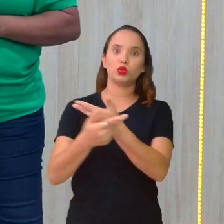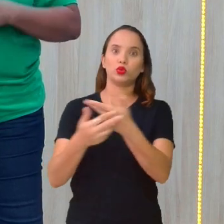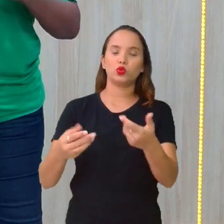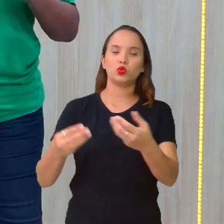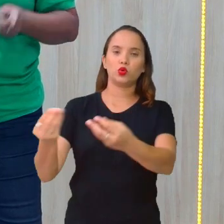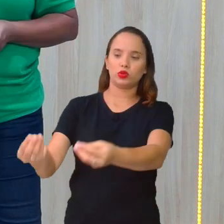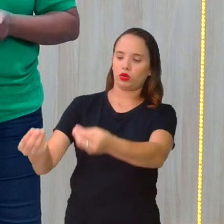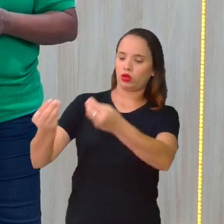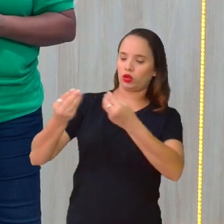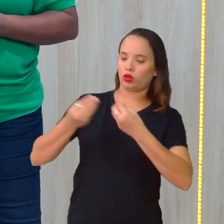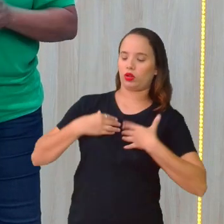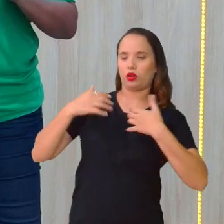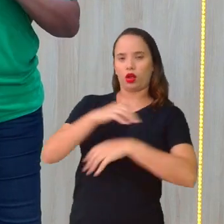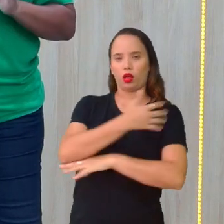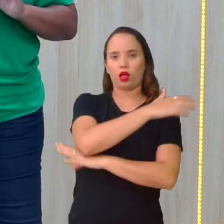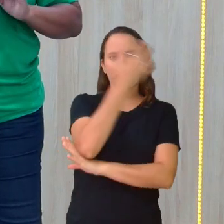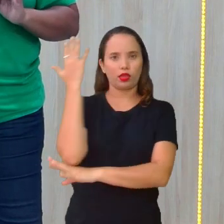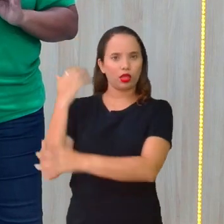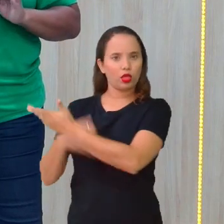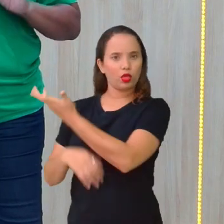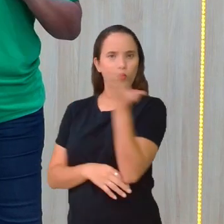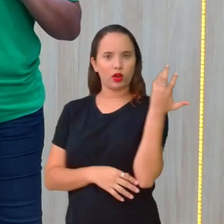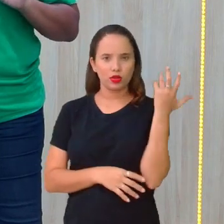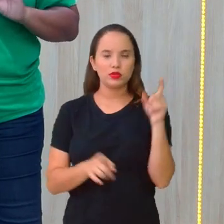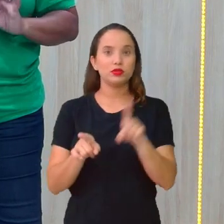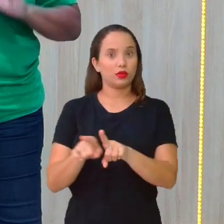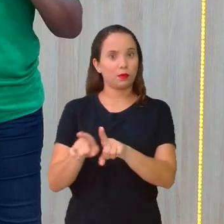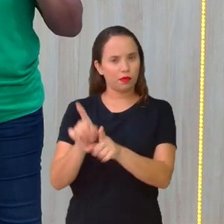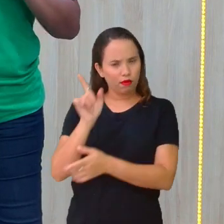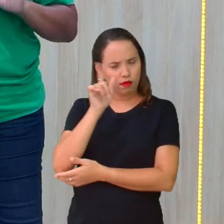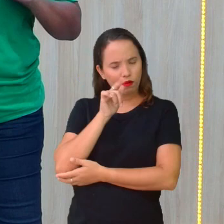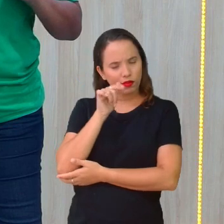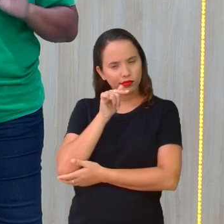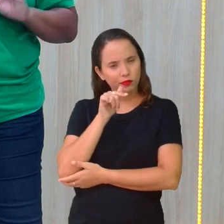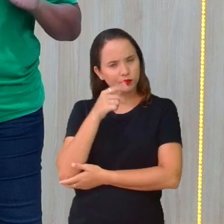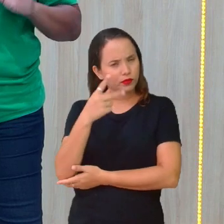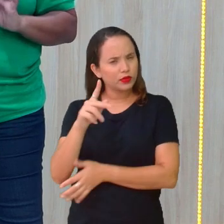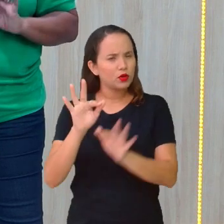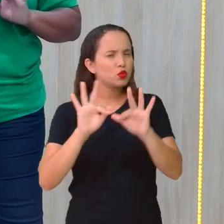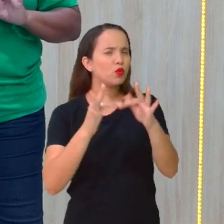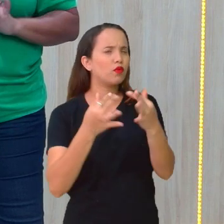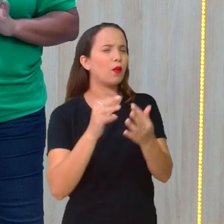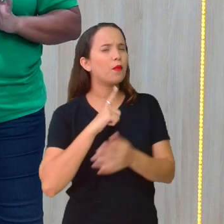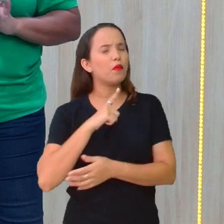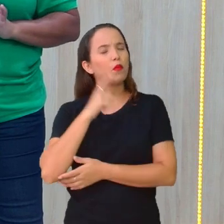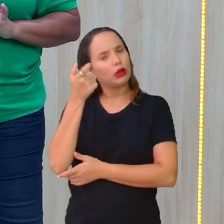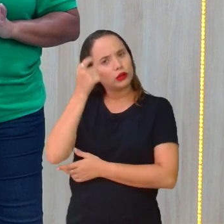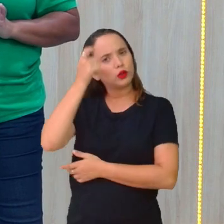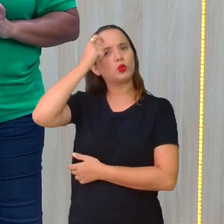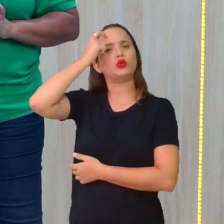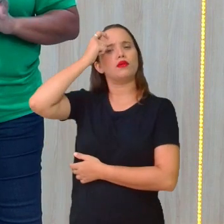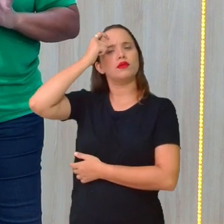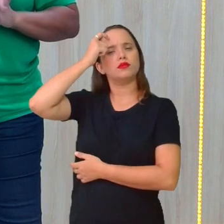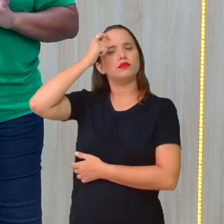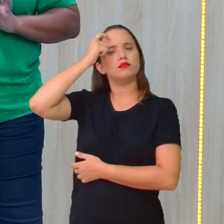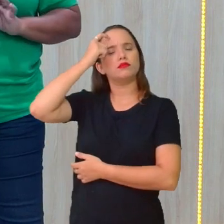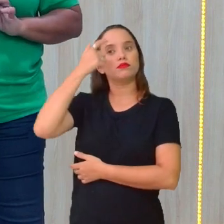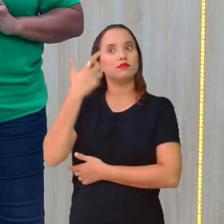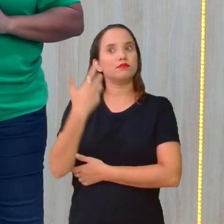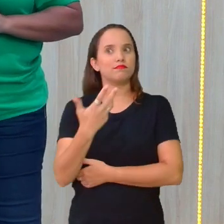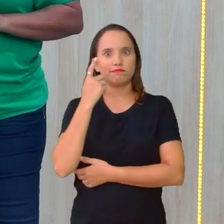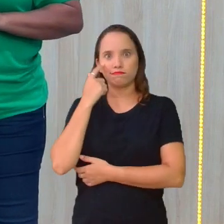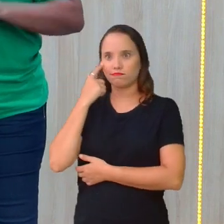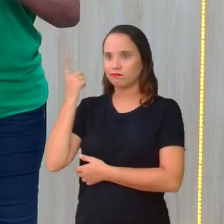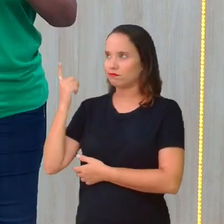nos traz, inclusive a água? Será que sua família consome conscientemente estes recursos? Olha